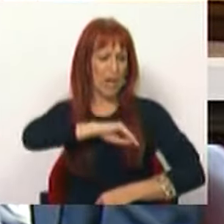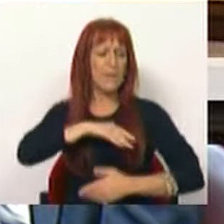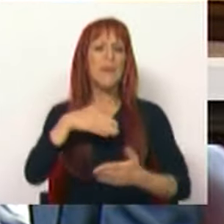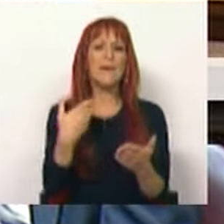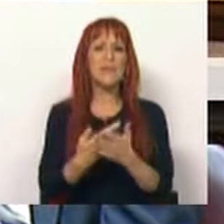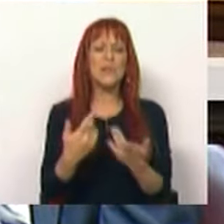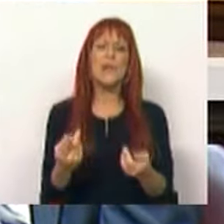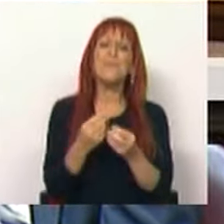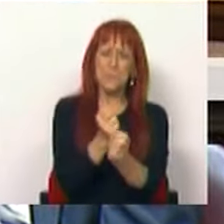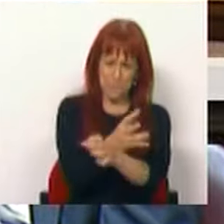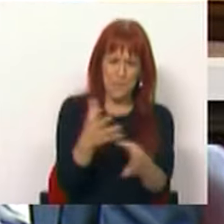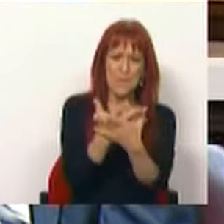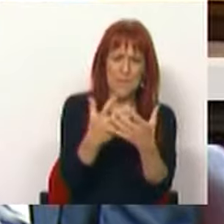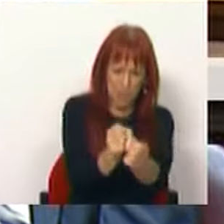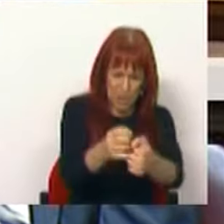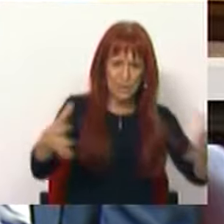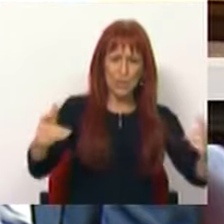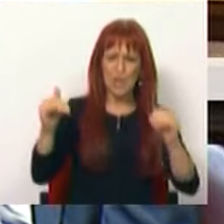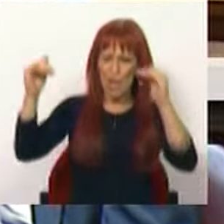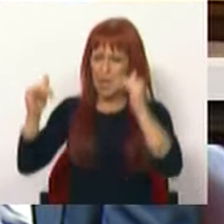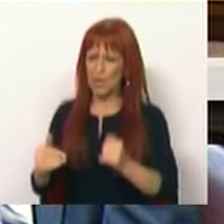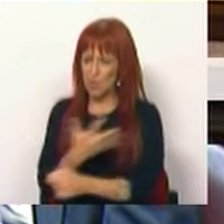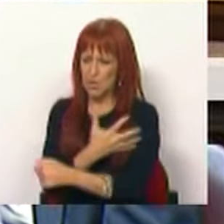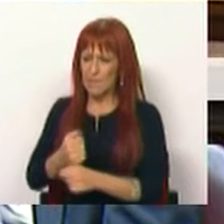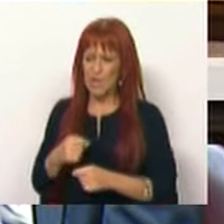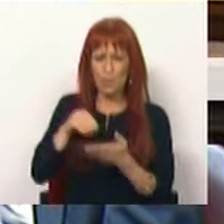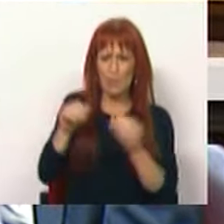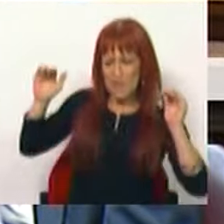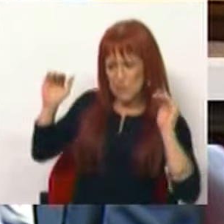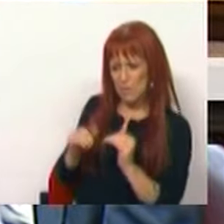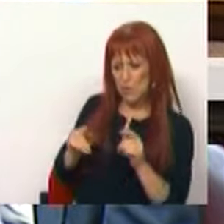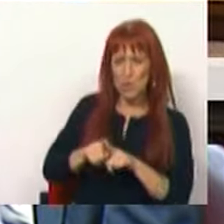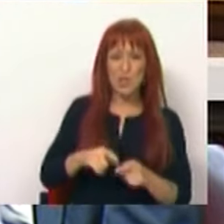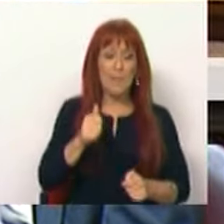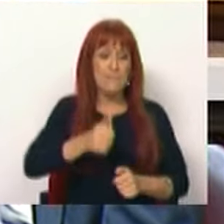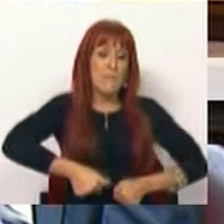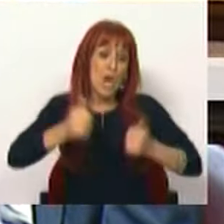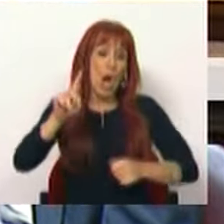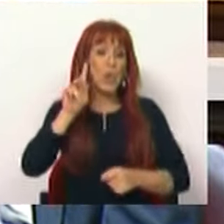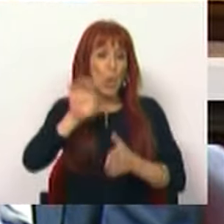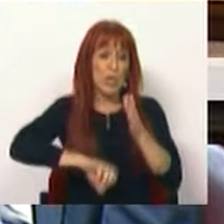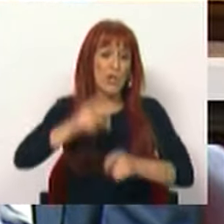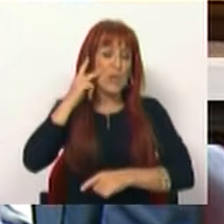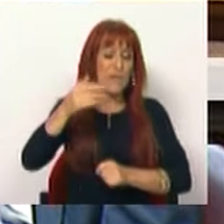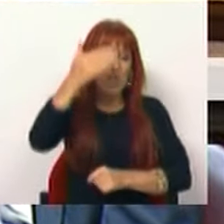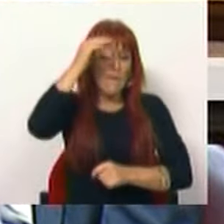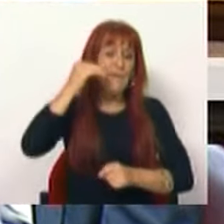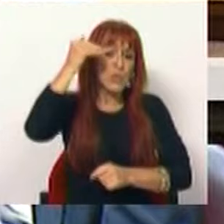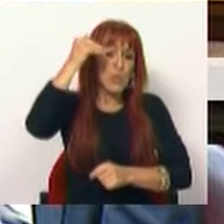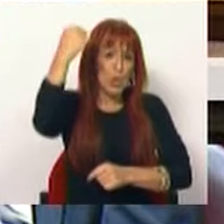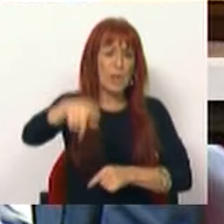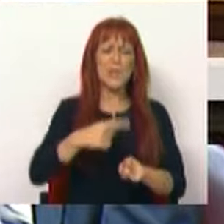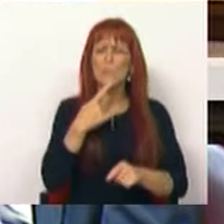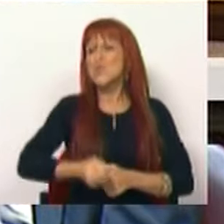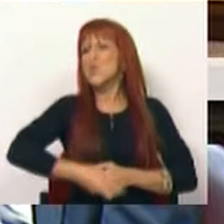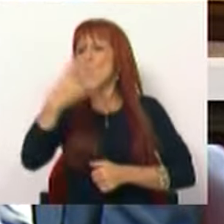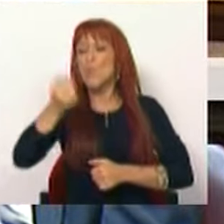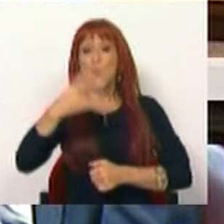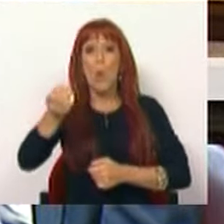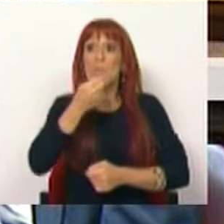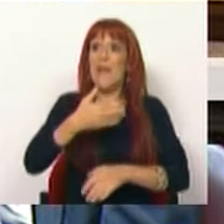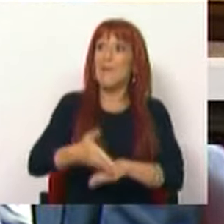rendimentos trouxe crescimento económico, redução do desemprego e da pobreza, melhoria das condições de vida, perspectiva de futuro para muitos que já as